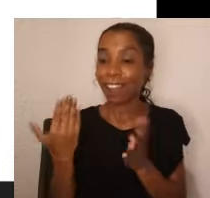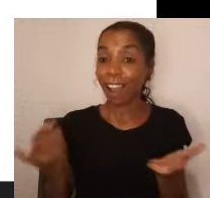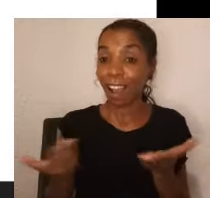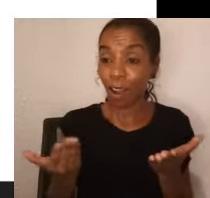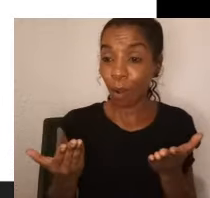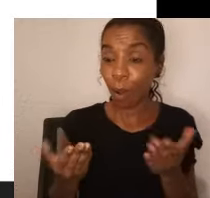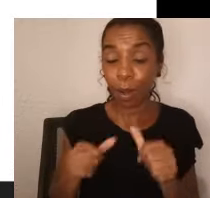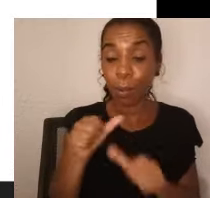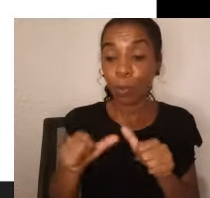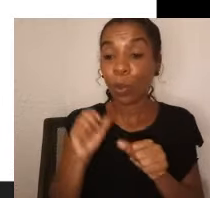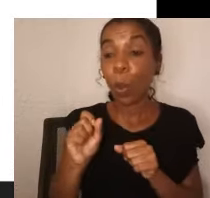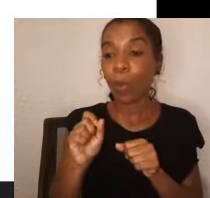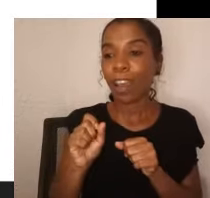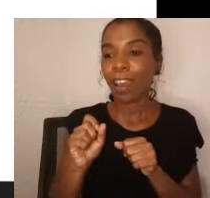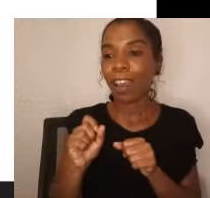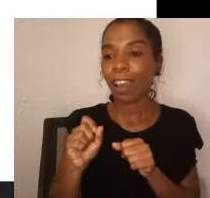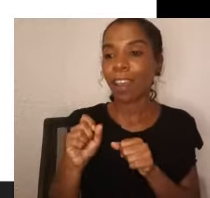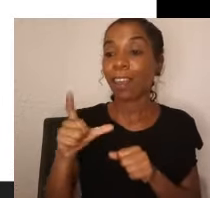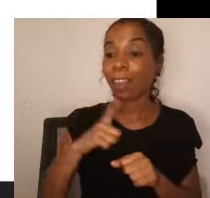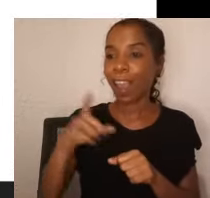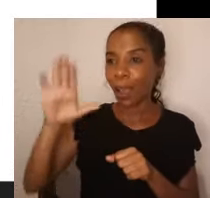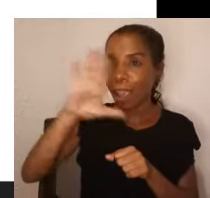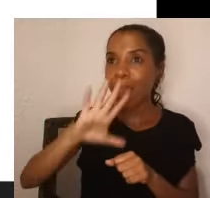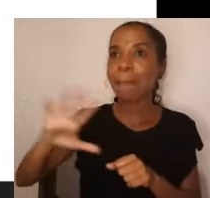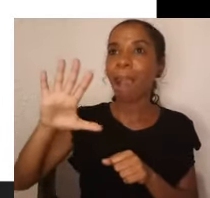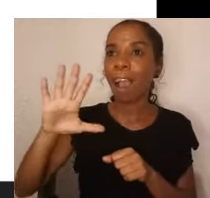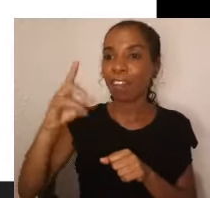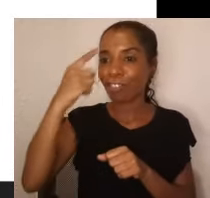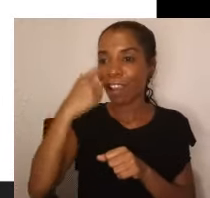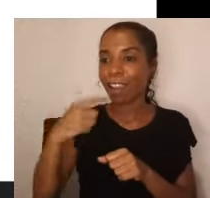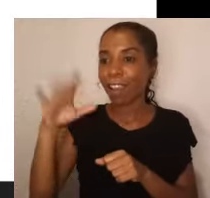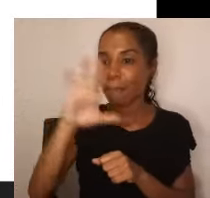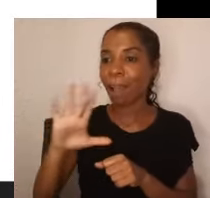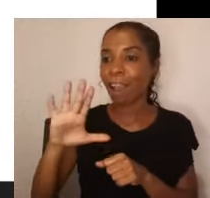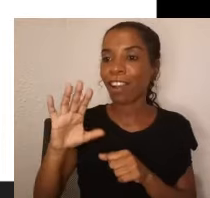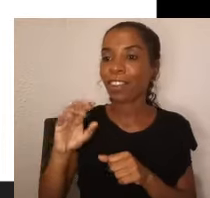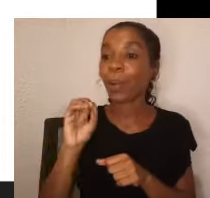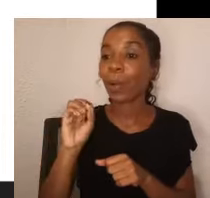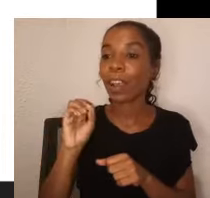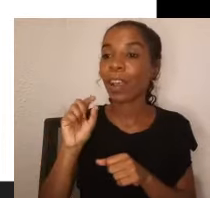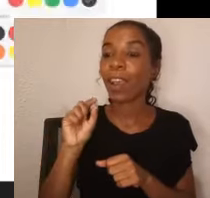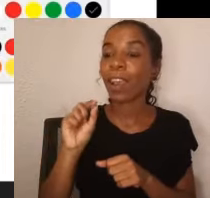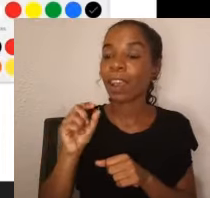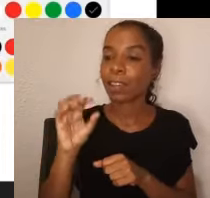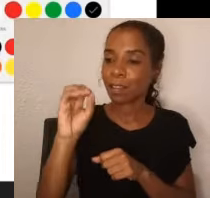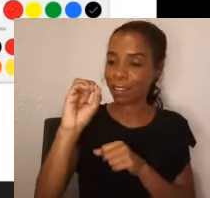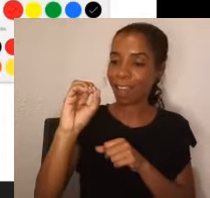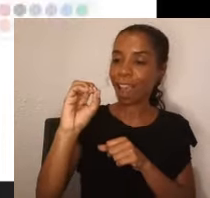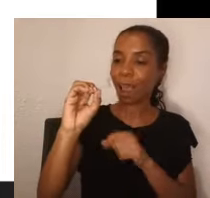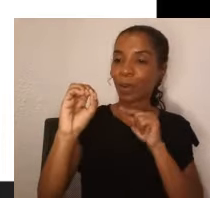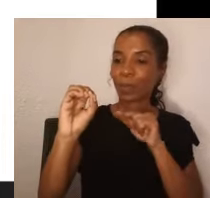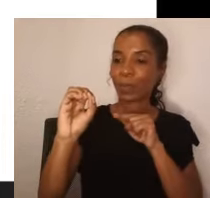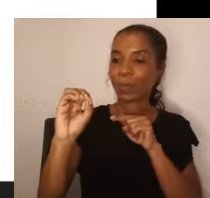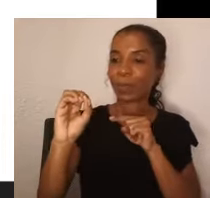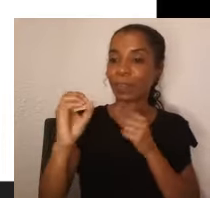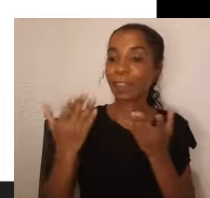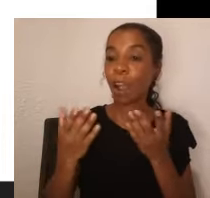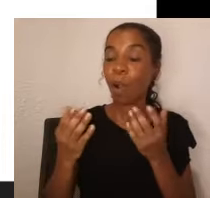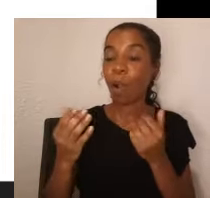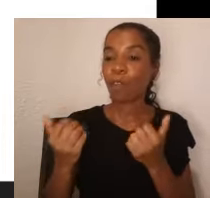é que agora, no x igual a zero, eu vou ter imagem. A imagem vai ser zero. Então, eu vou acrescentar um